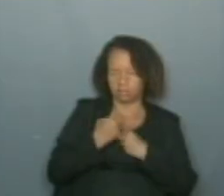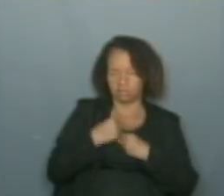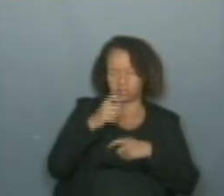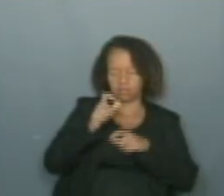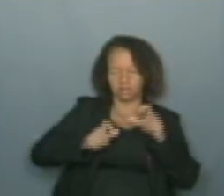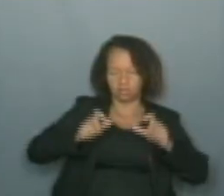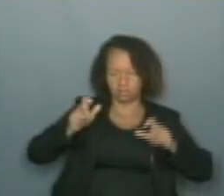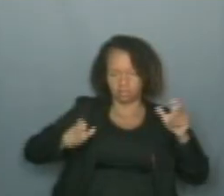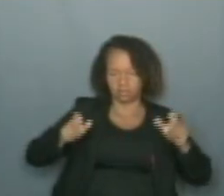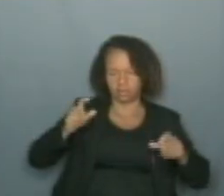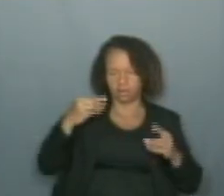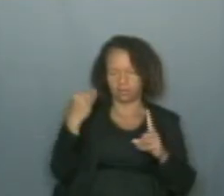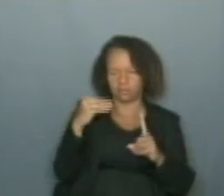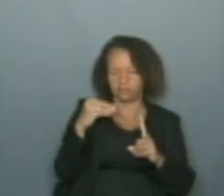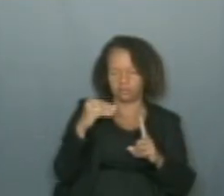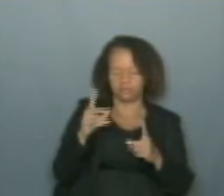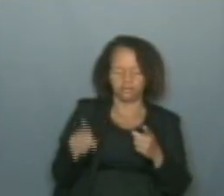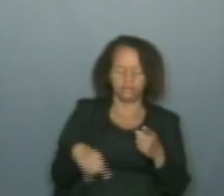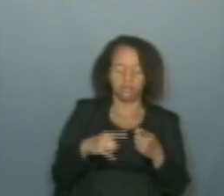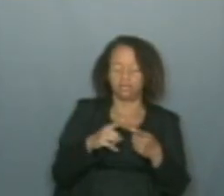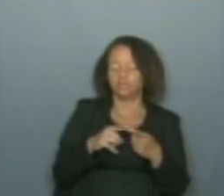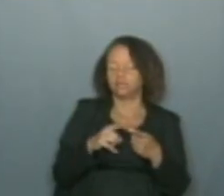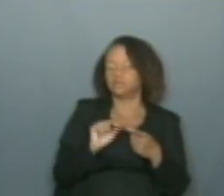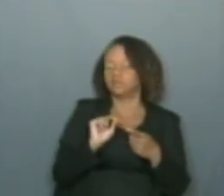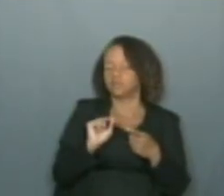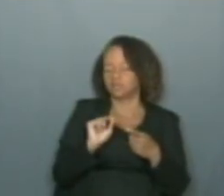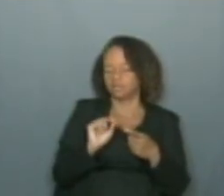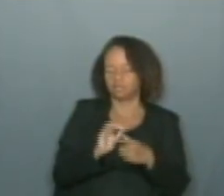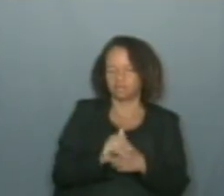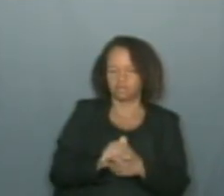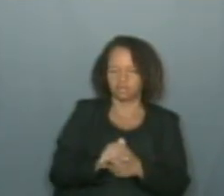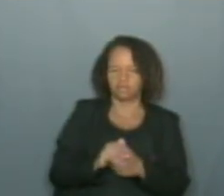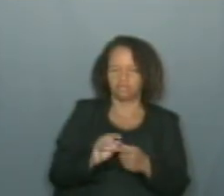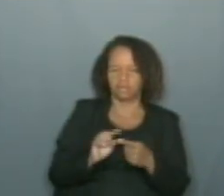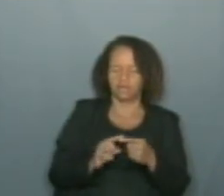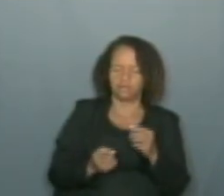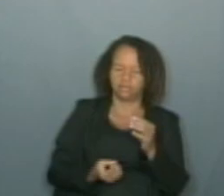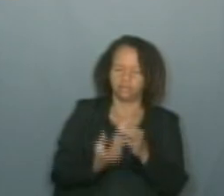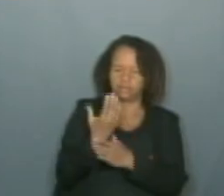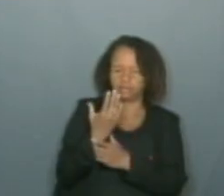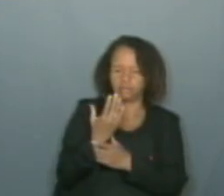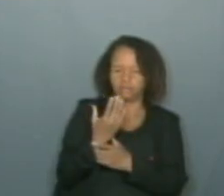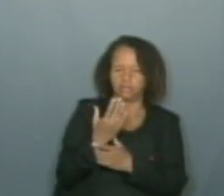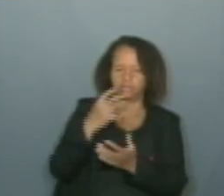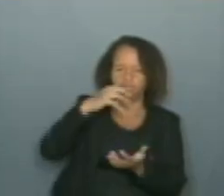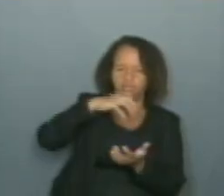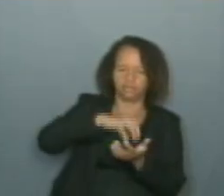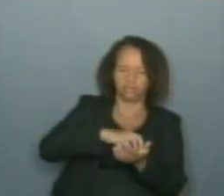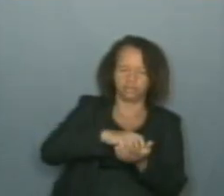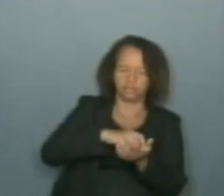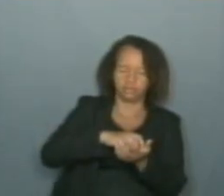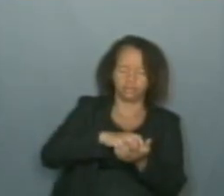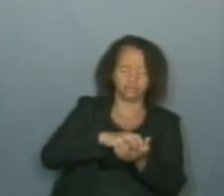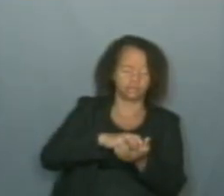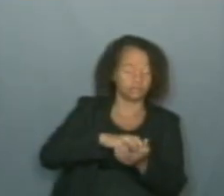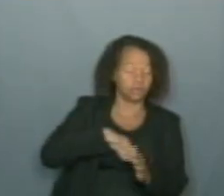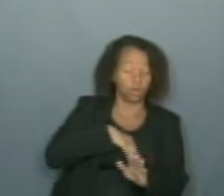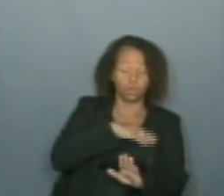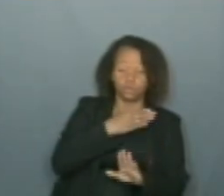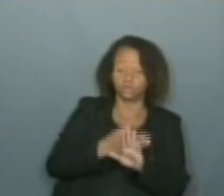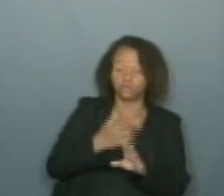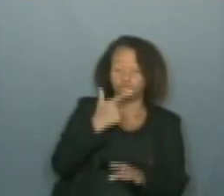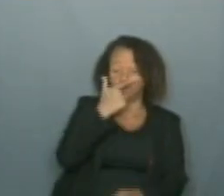dessas pessoas. O primeiro deles, que é muito importante, criar um centro 24